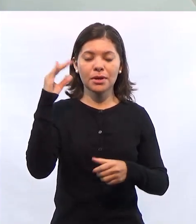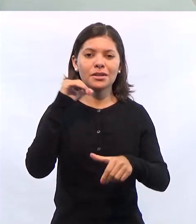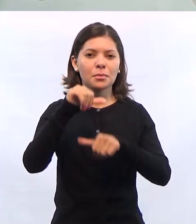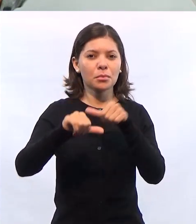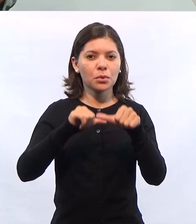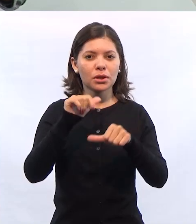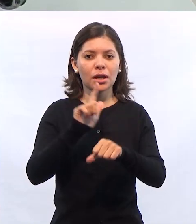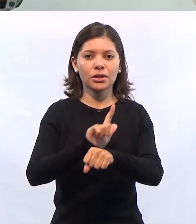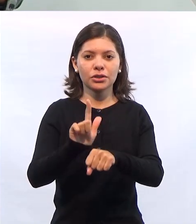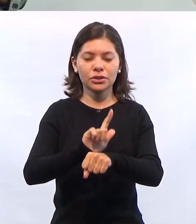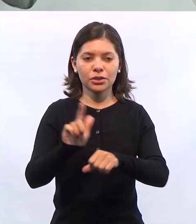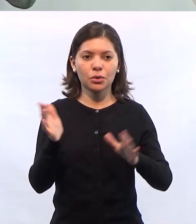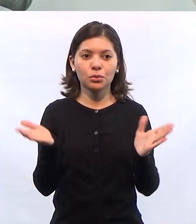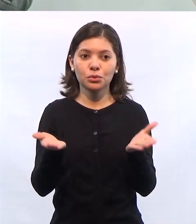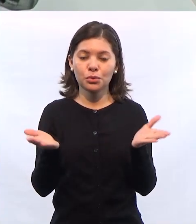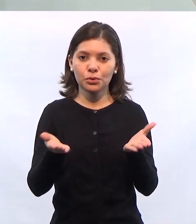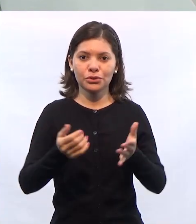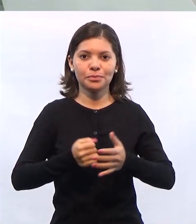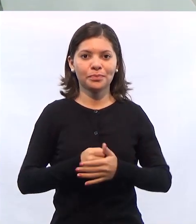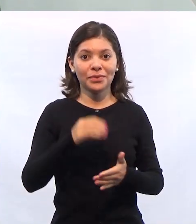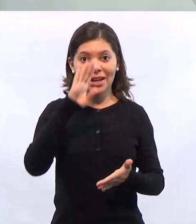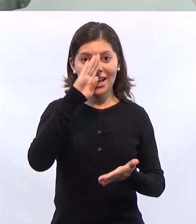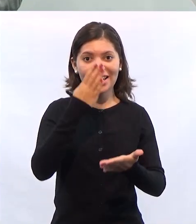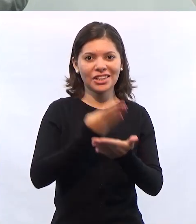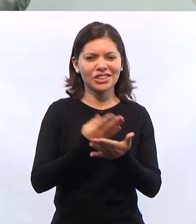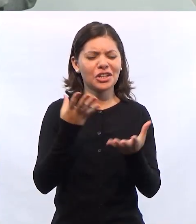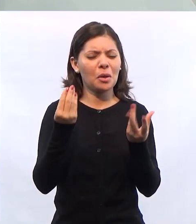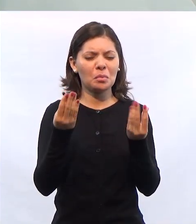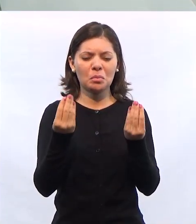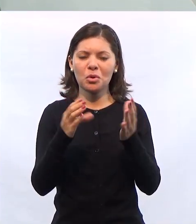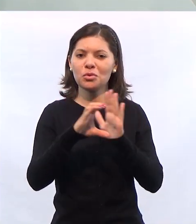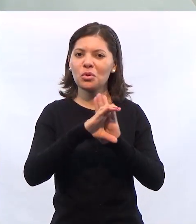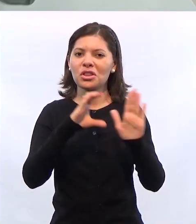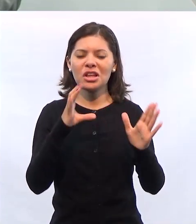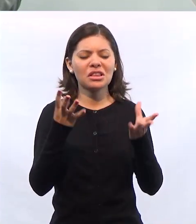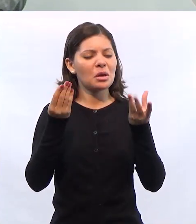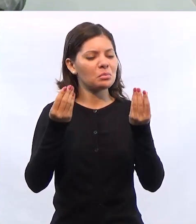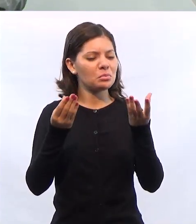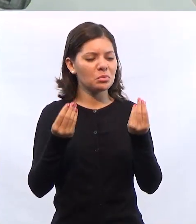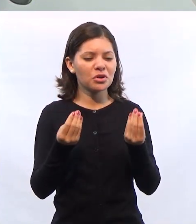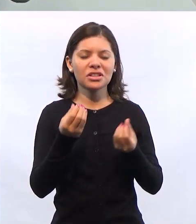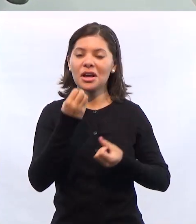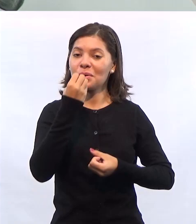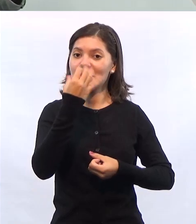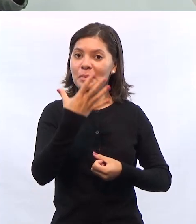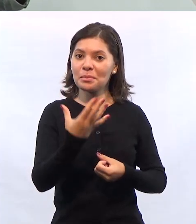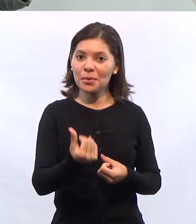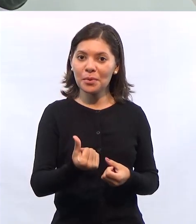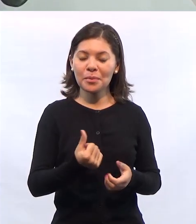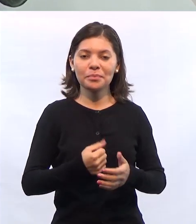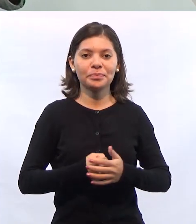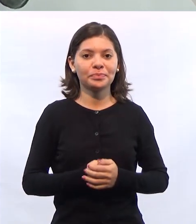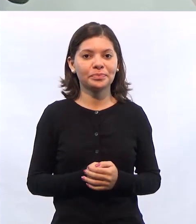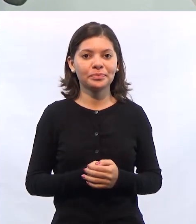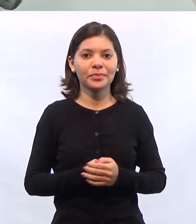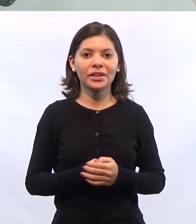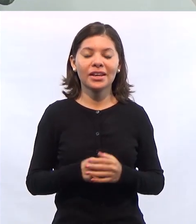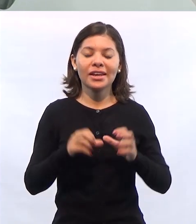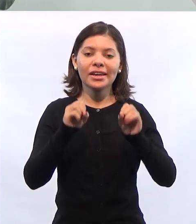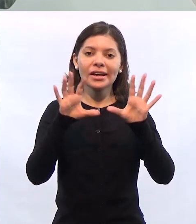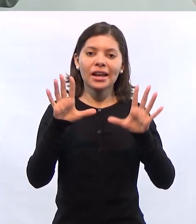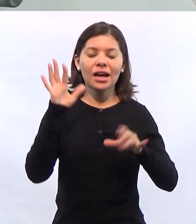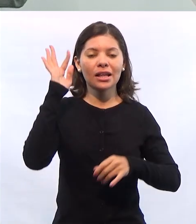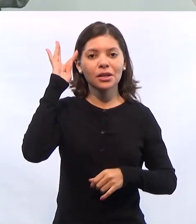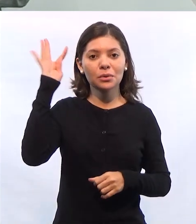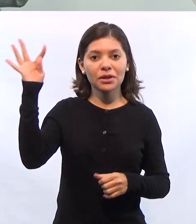gestão no que a gente conhece hoje Acredite tem muito conteúdo tem muita coisa boa e é lógico a teoria ela foi